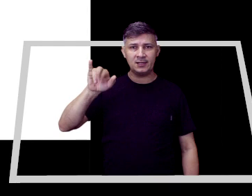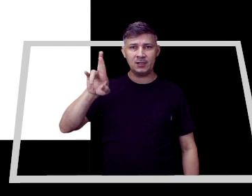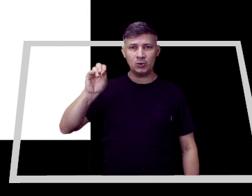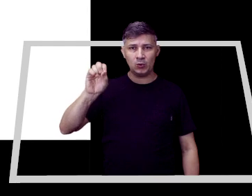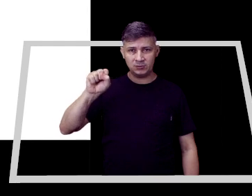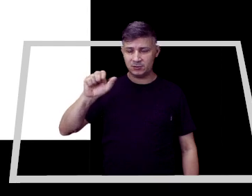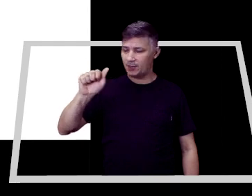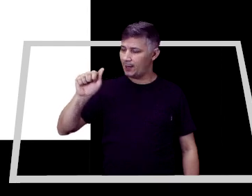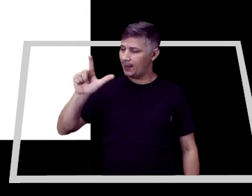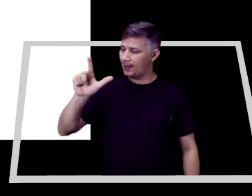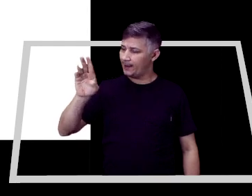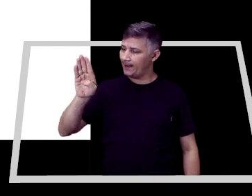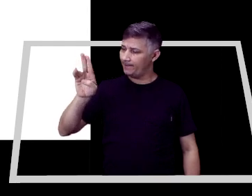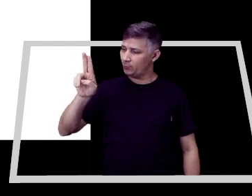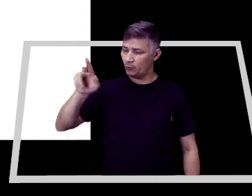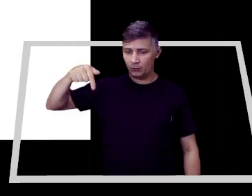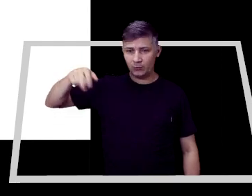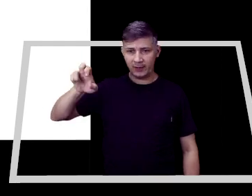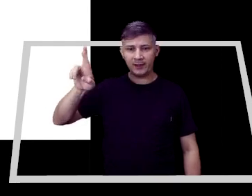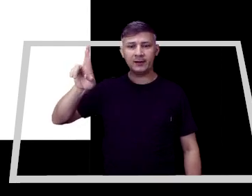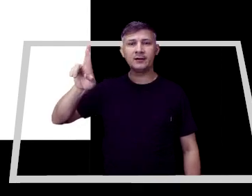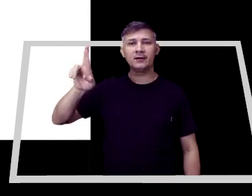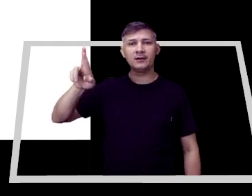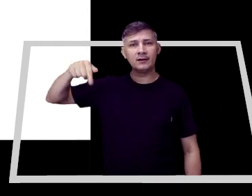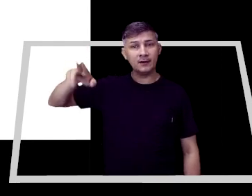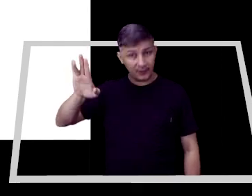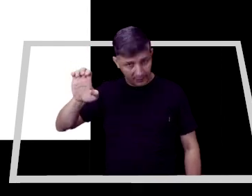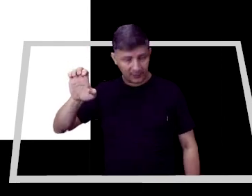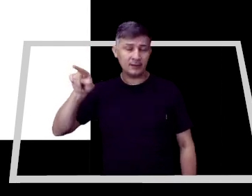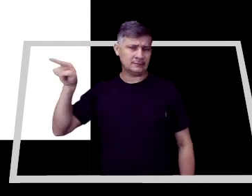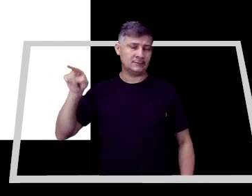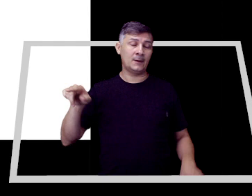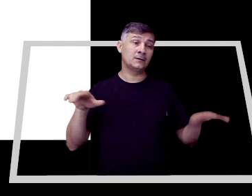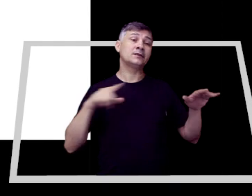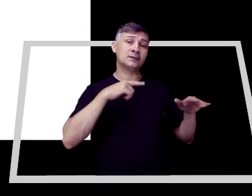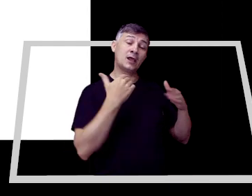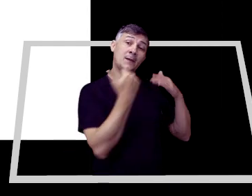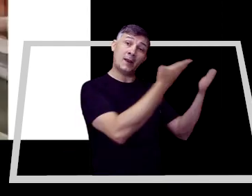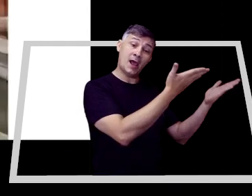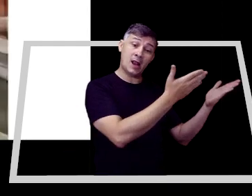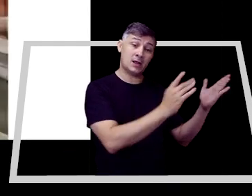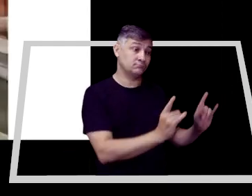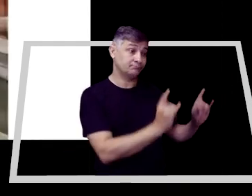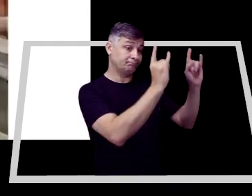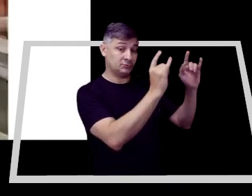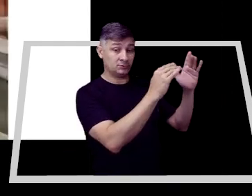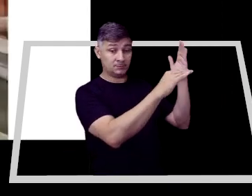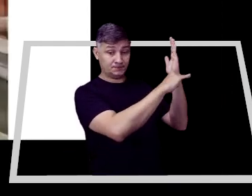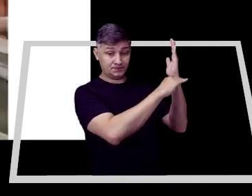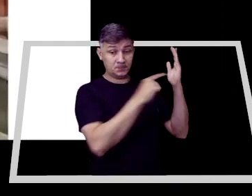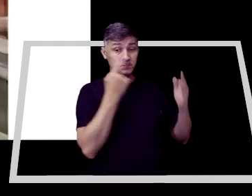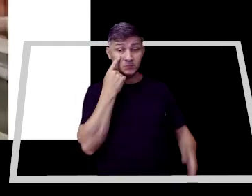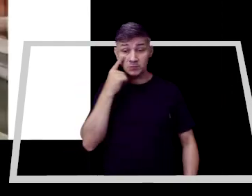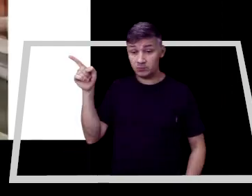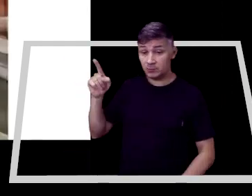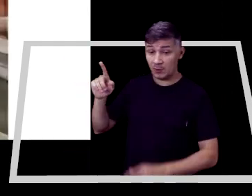tipo de terraço, enfim, atirantado por uma viga na cobertura. São